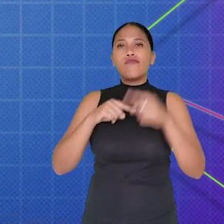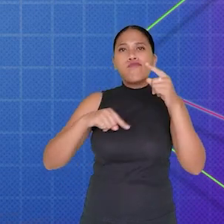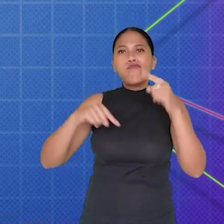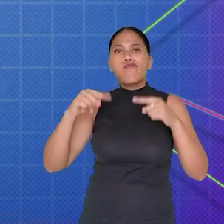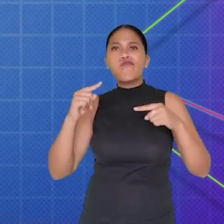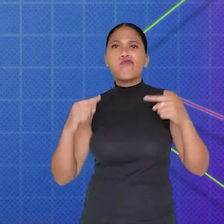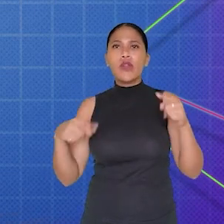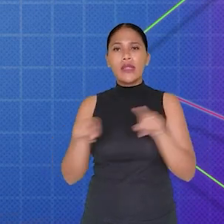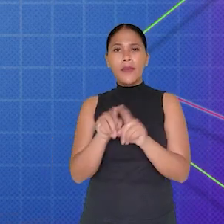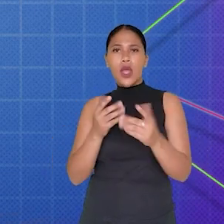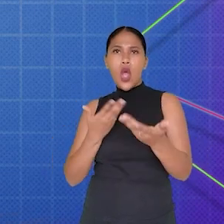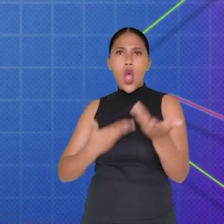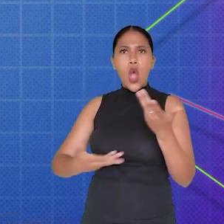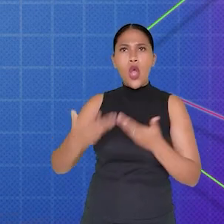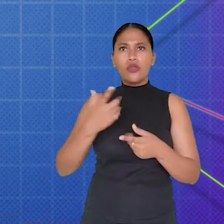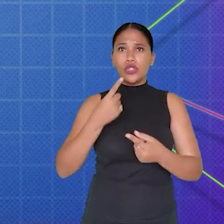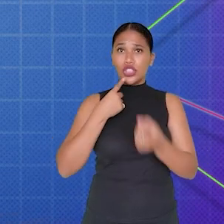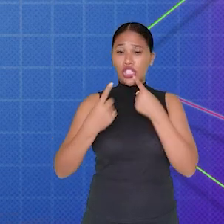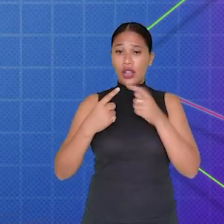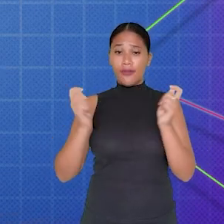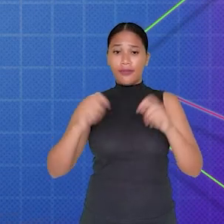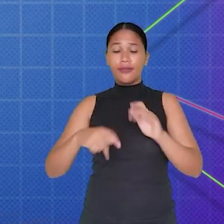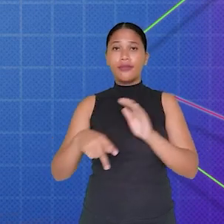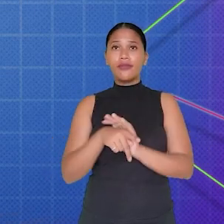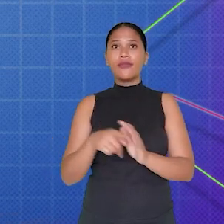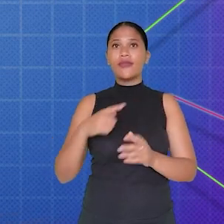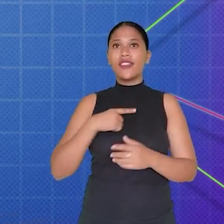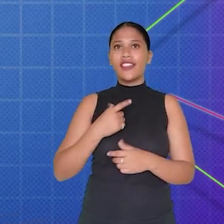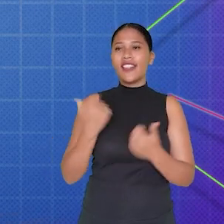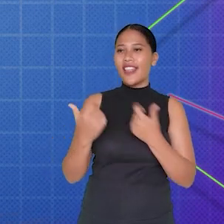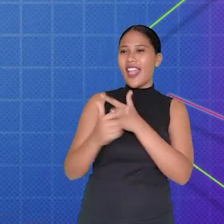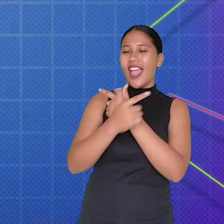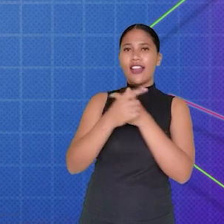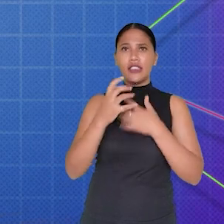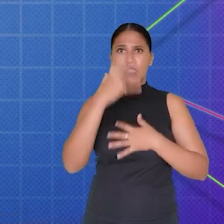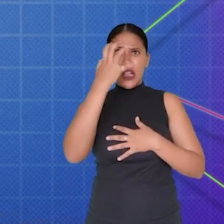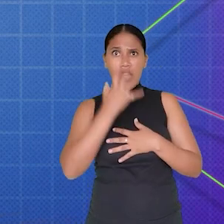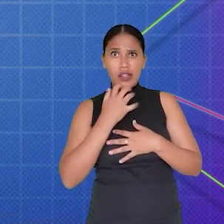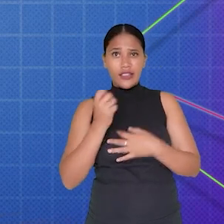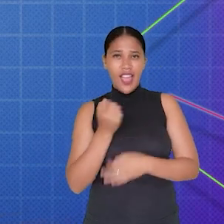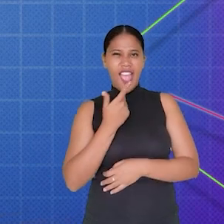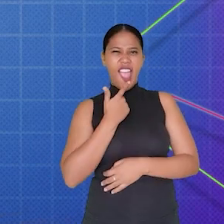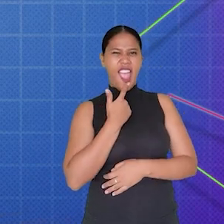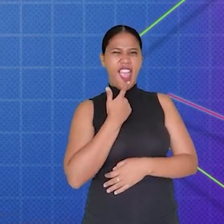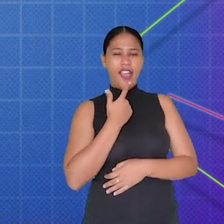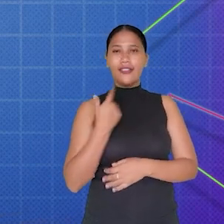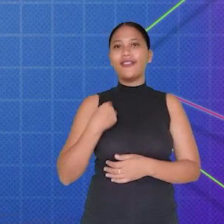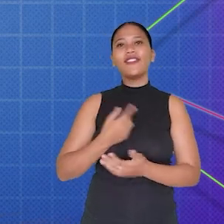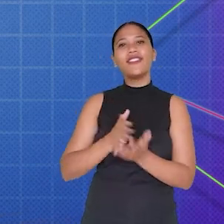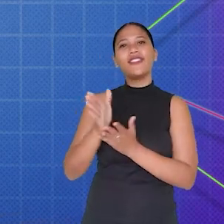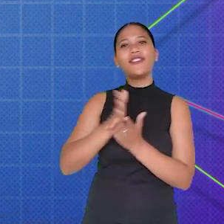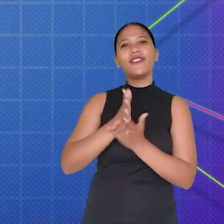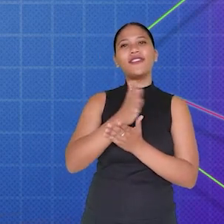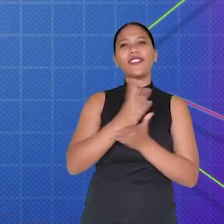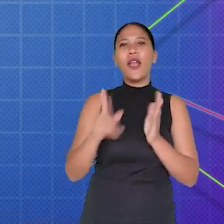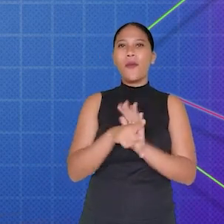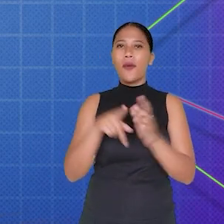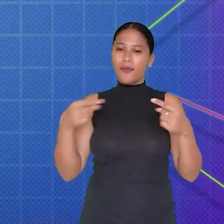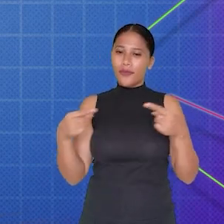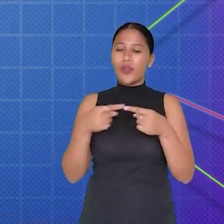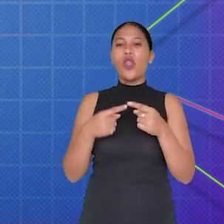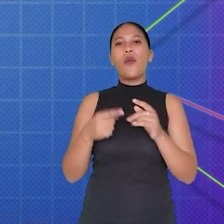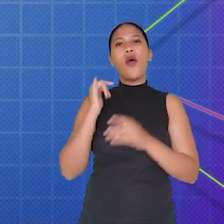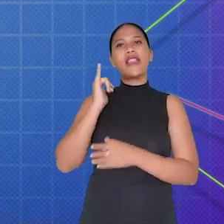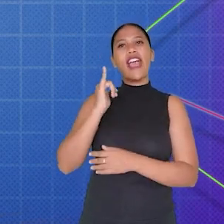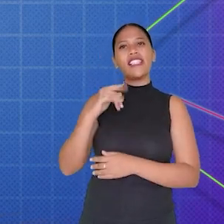dos personagens e como elas se relacionam entre si. O diálogo pode incluir estilos humorísticos, dramáticos, sarcásticos ou outros estilos